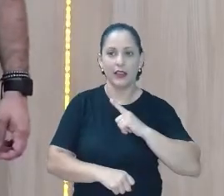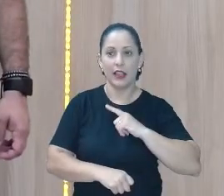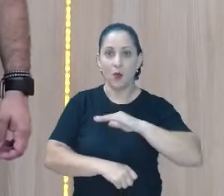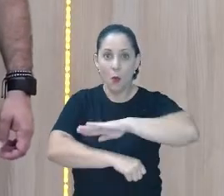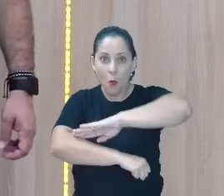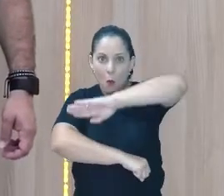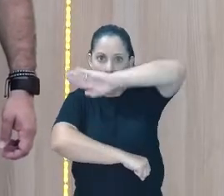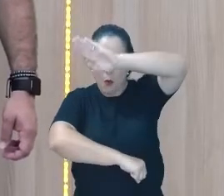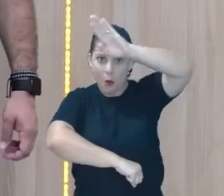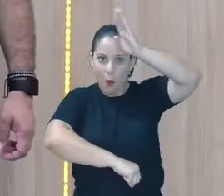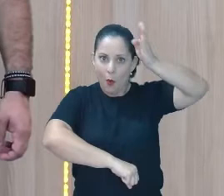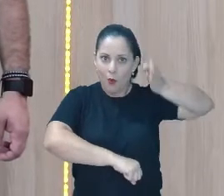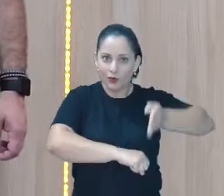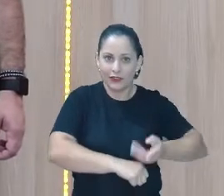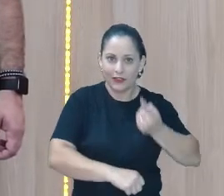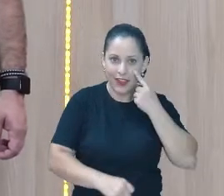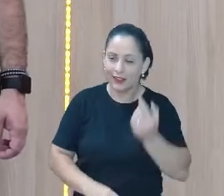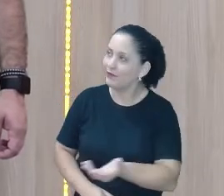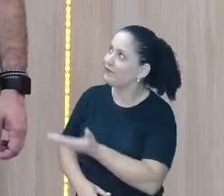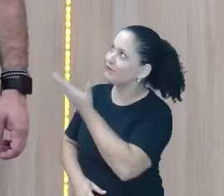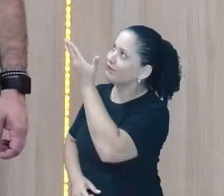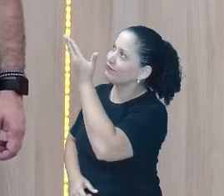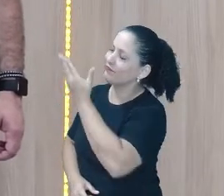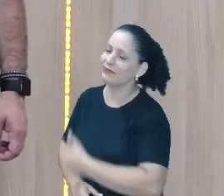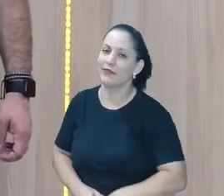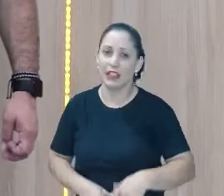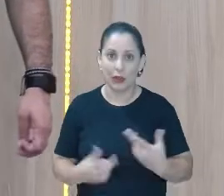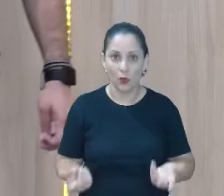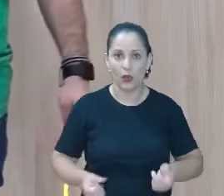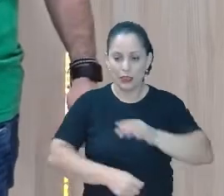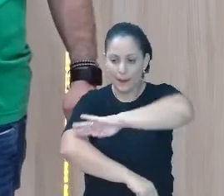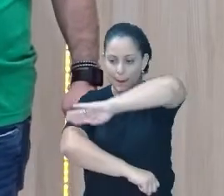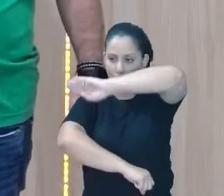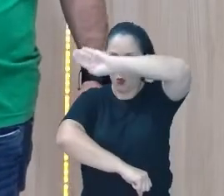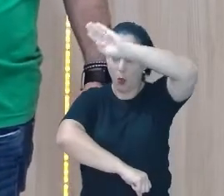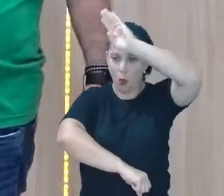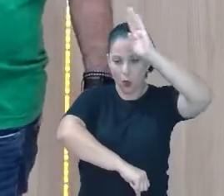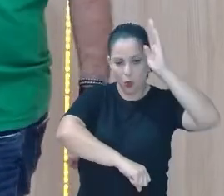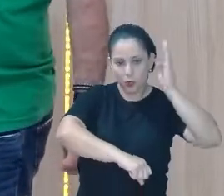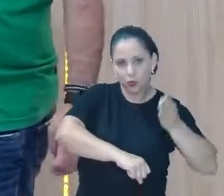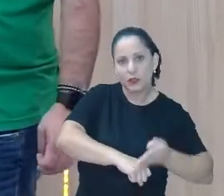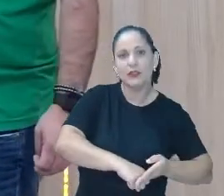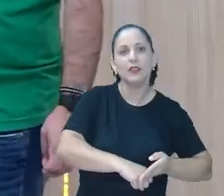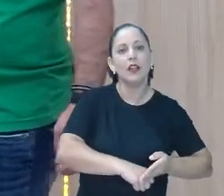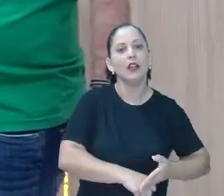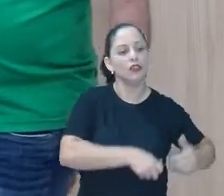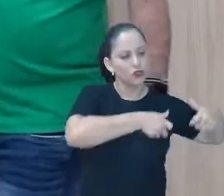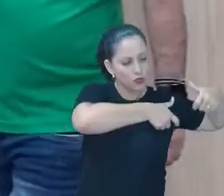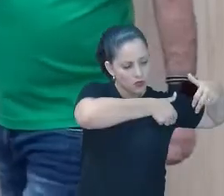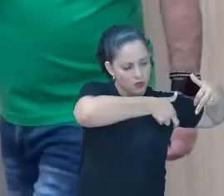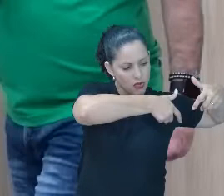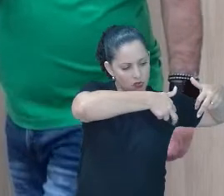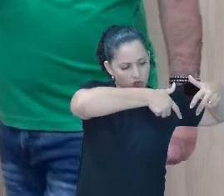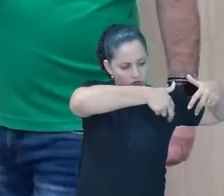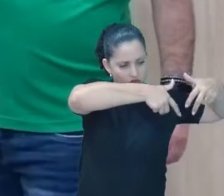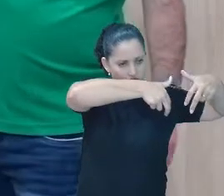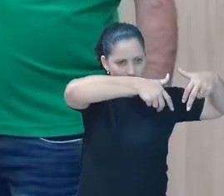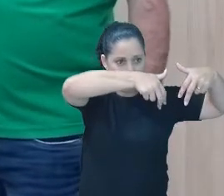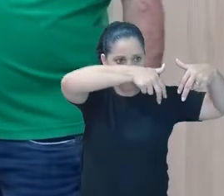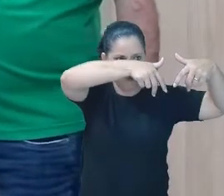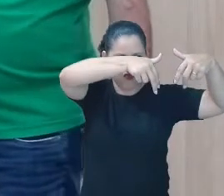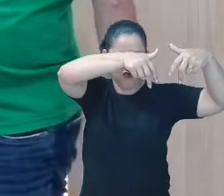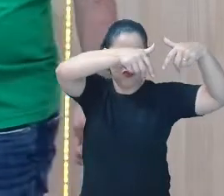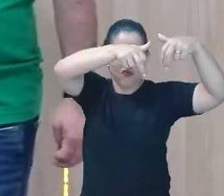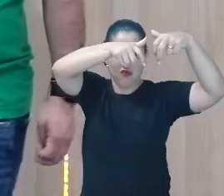monte. Ó. Nesse monte aqui, eles subiram e fincaram aquela bandeira, para mostrar que haviam conquistado, né,